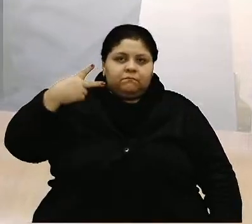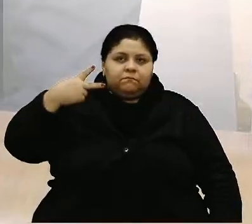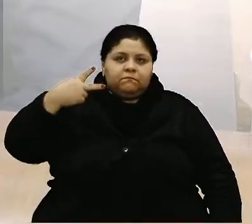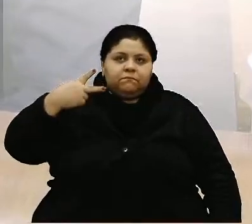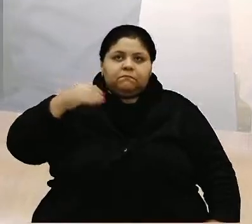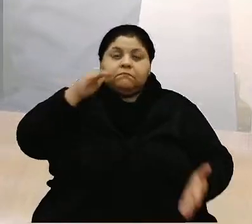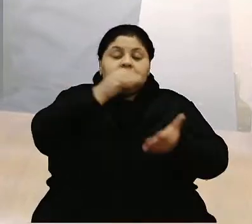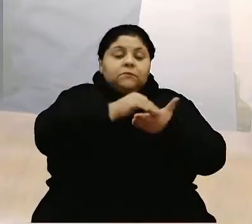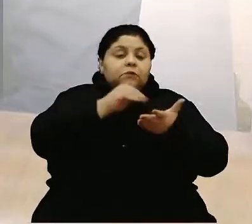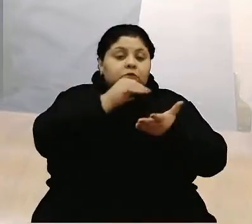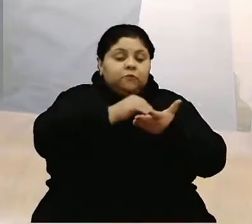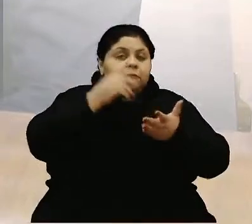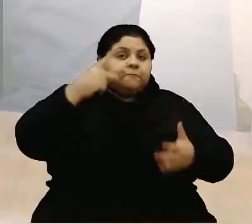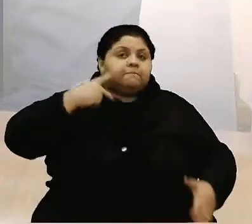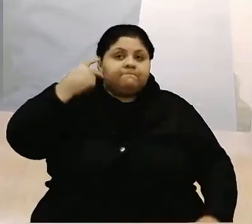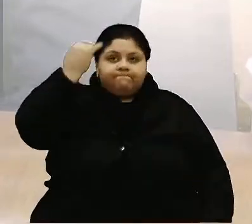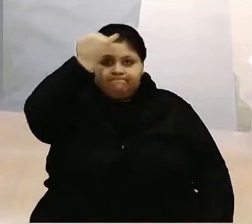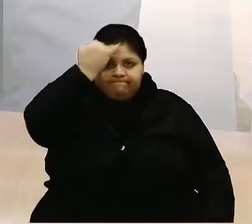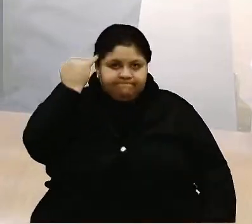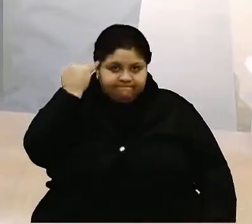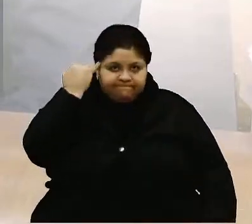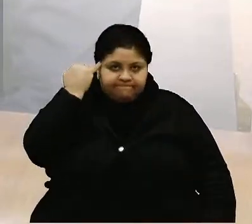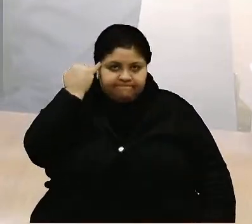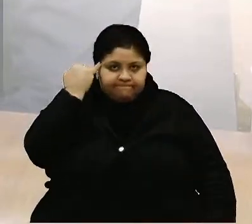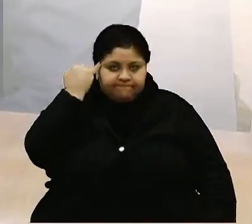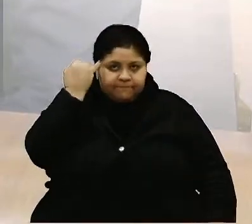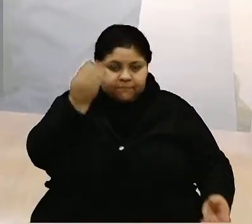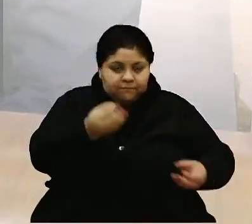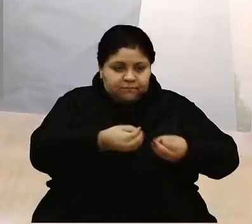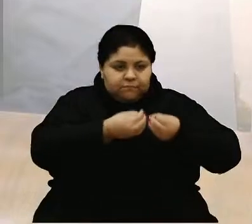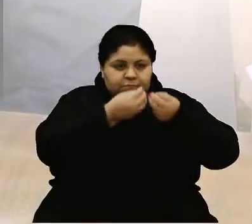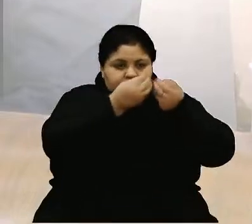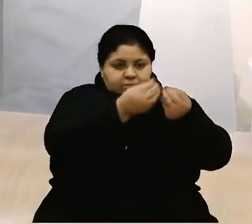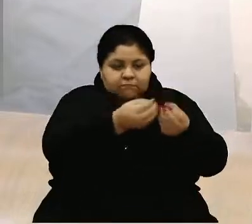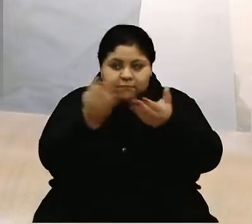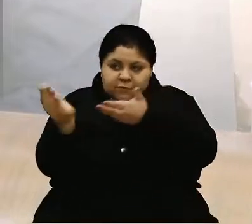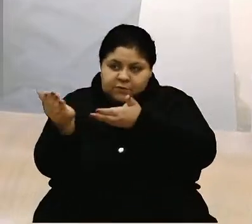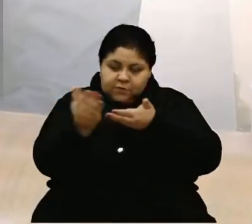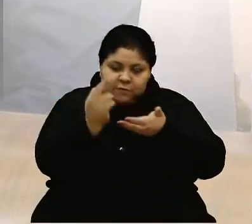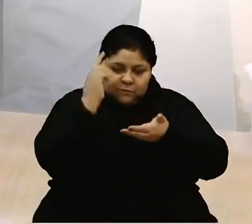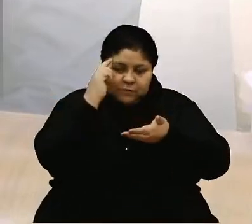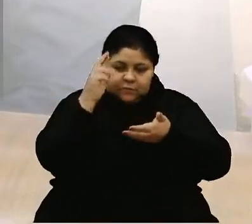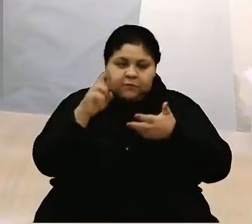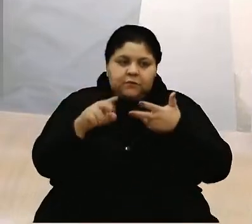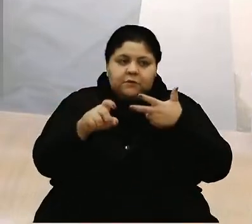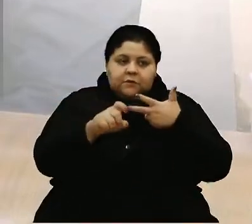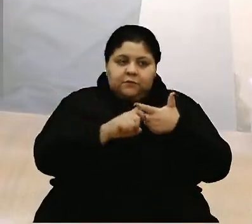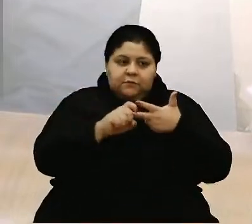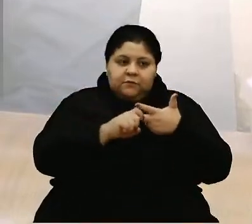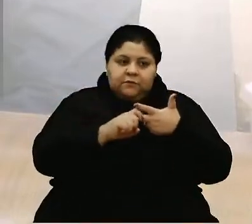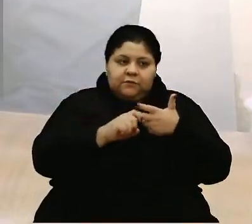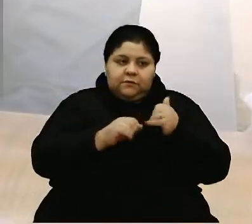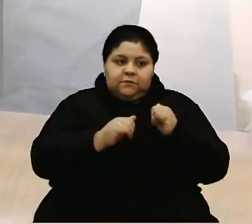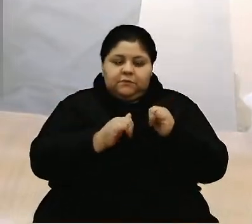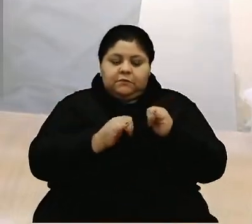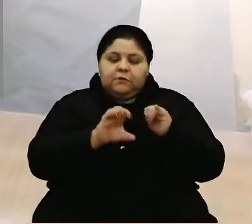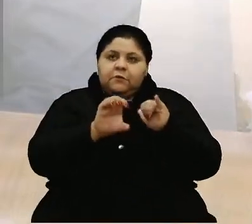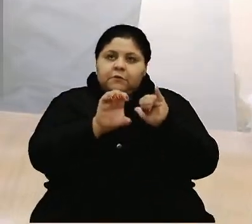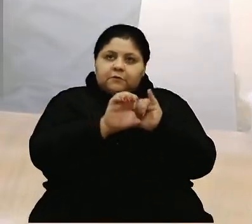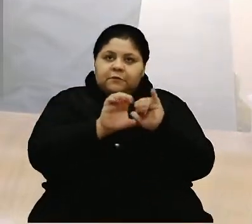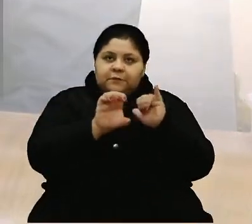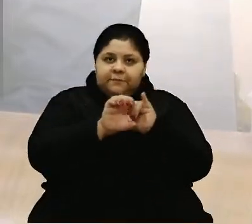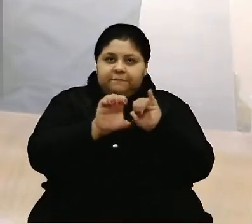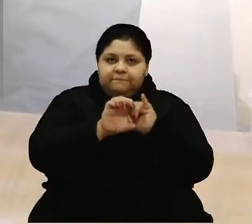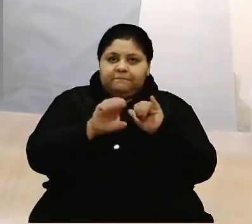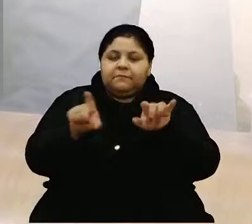vereador José D'Ambros. Para receber a honraria, convido o diretor executivo da TerraSol Toyota, Gustavo Weand,